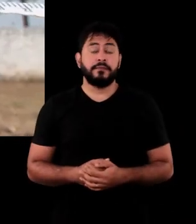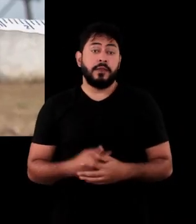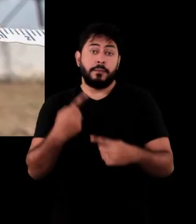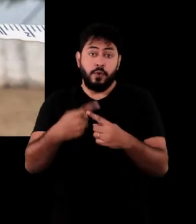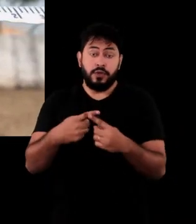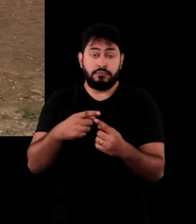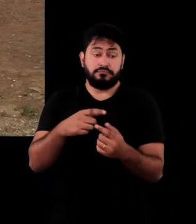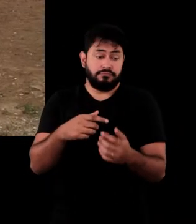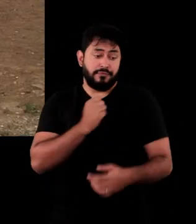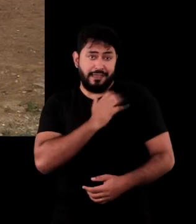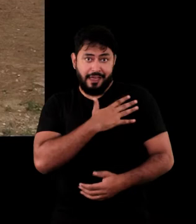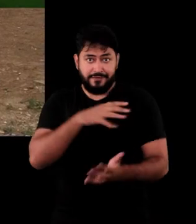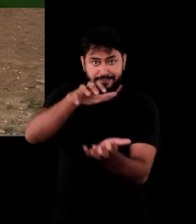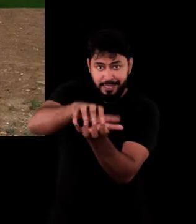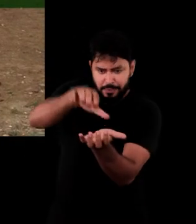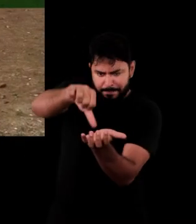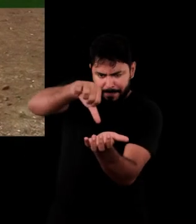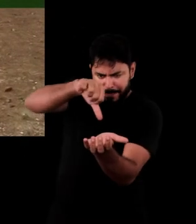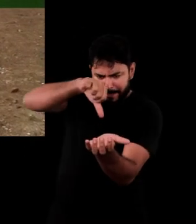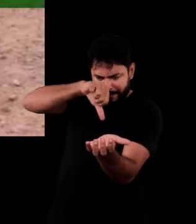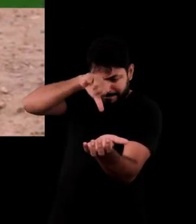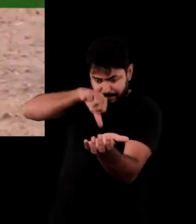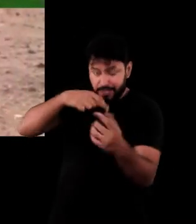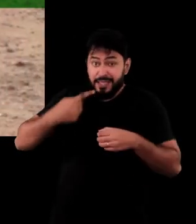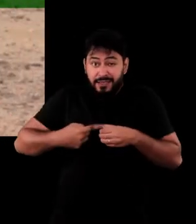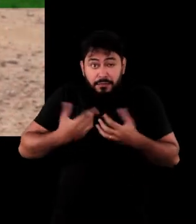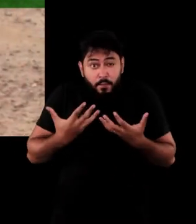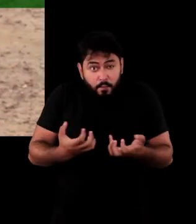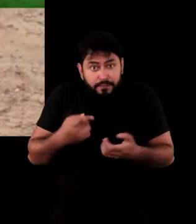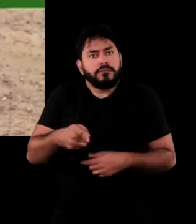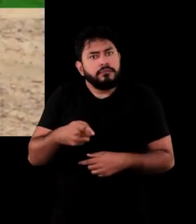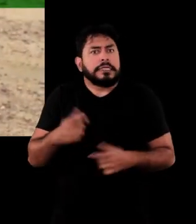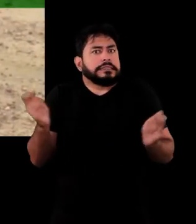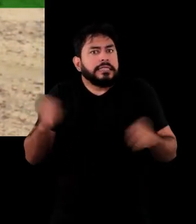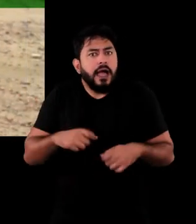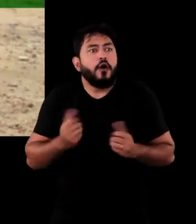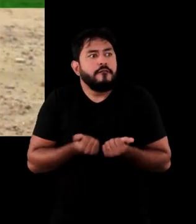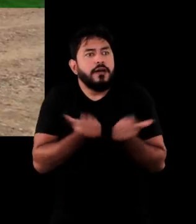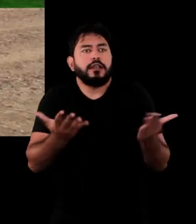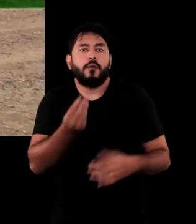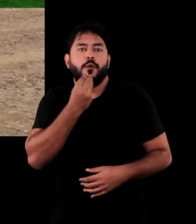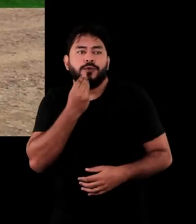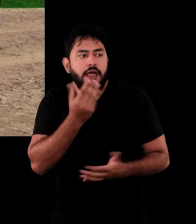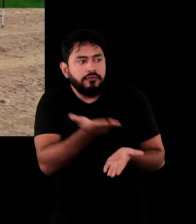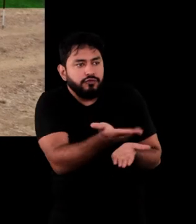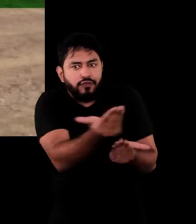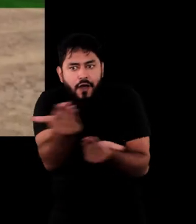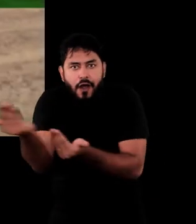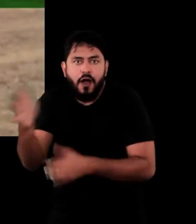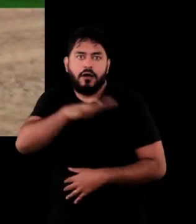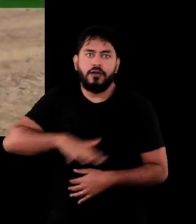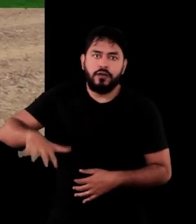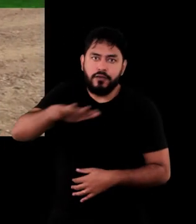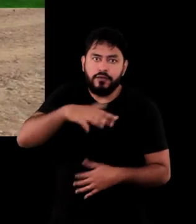muito importante, já que permite que jovens que não teriam essas oportunidades hoje possam ter. Isso